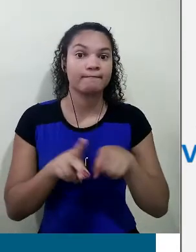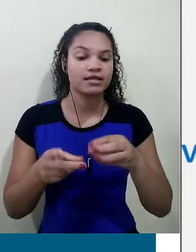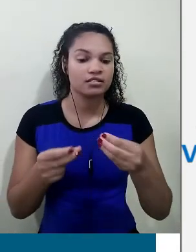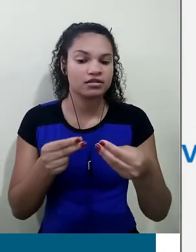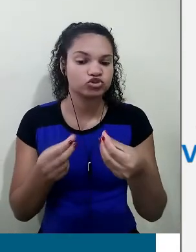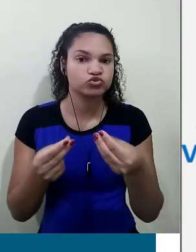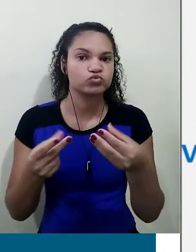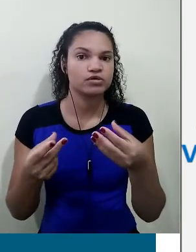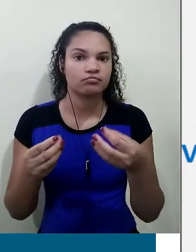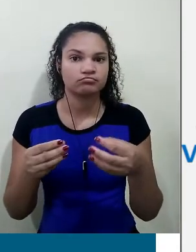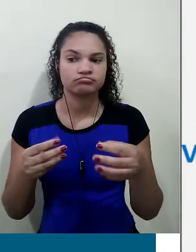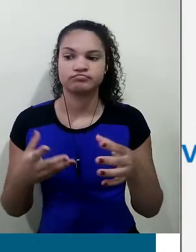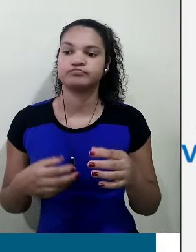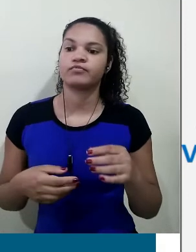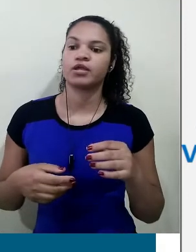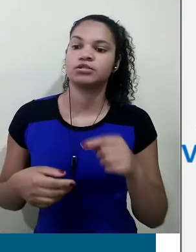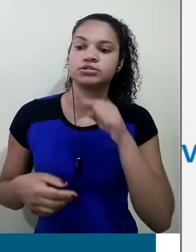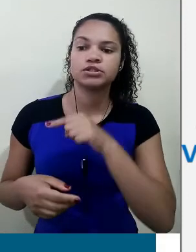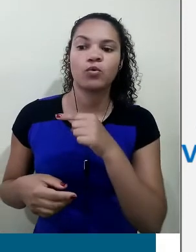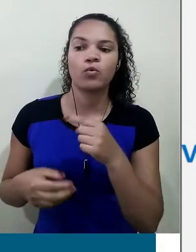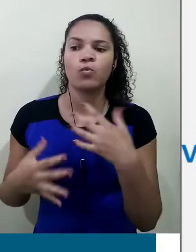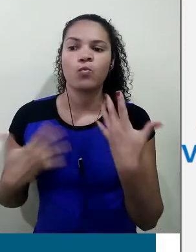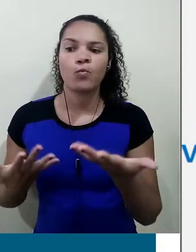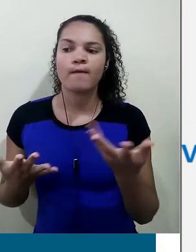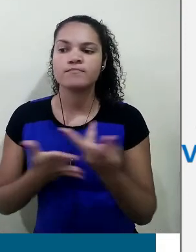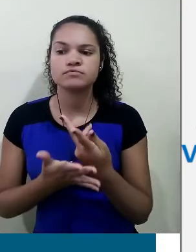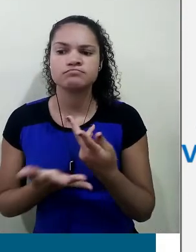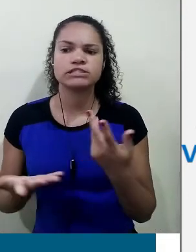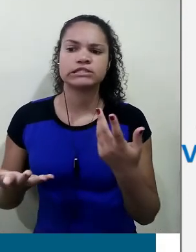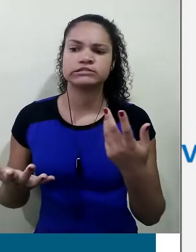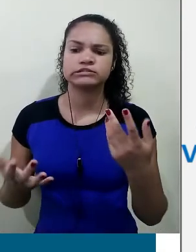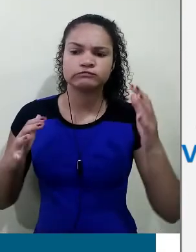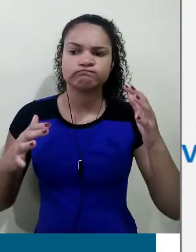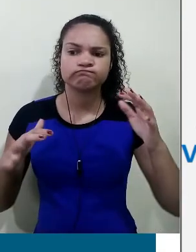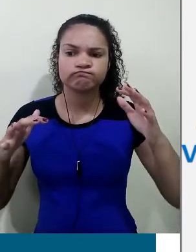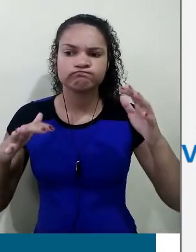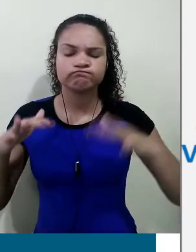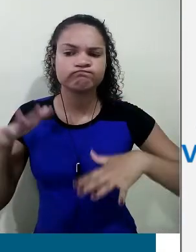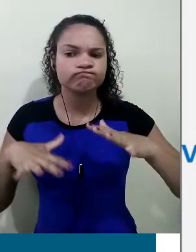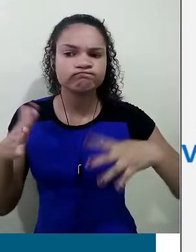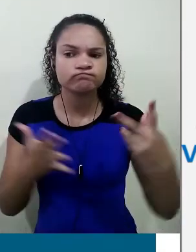a probabilidade de nascerem indivíduos com sementes amarelas rugosas desse cruzamento.